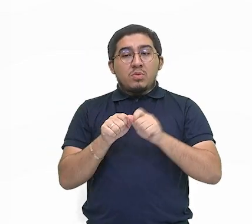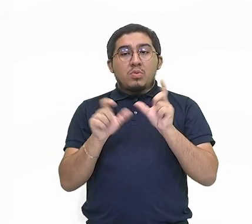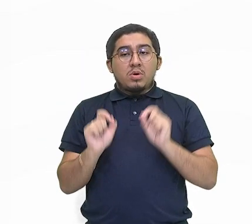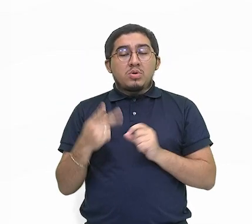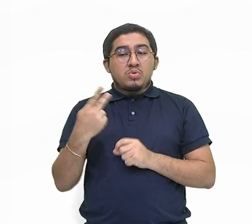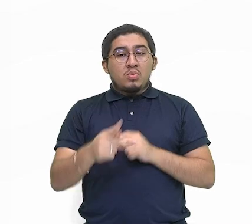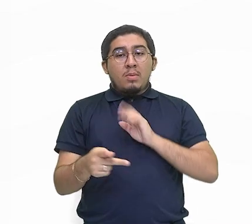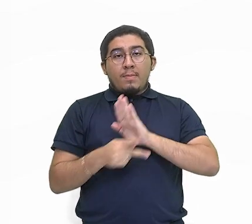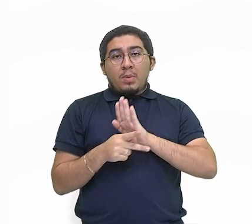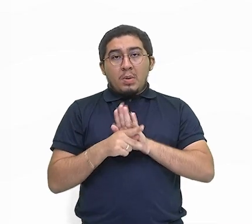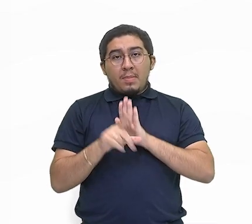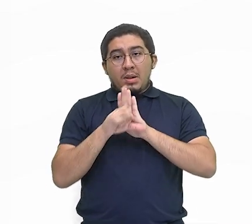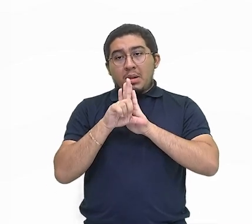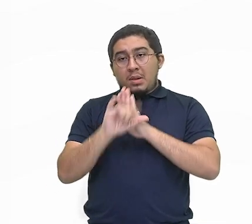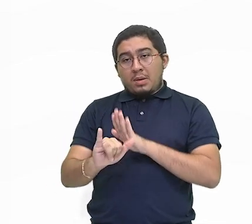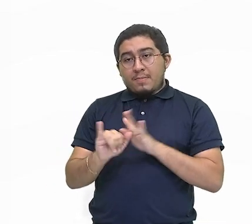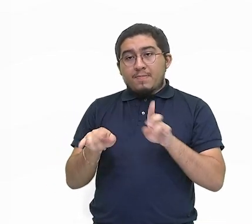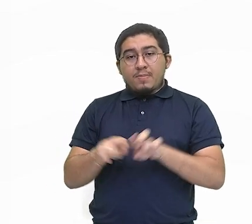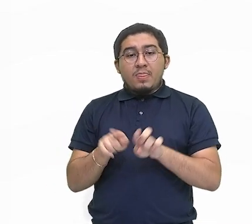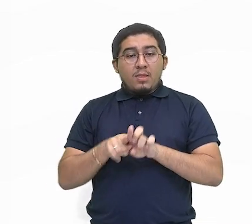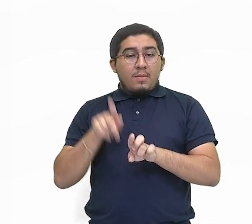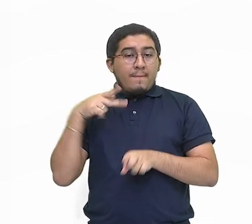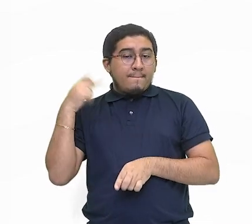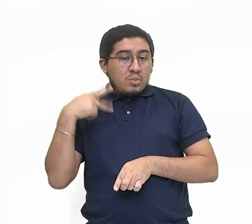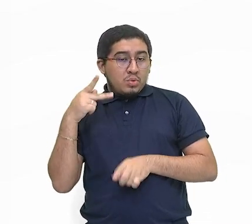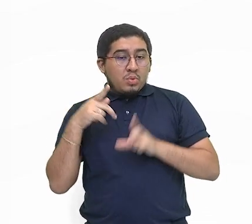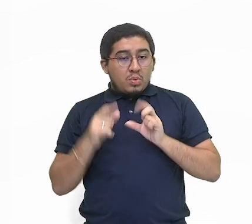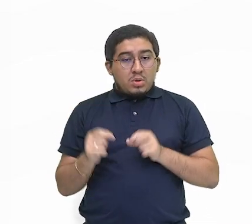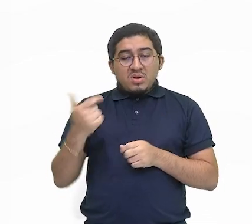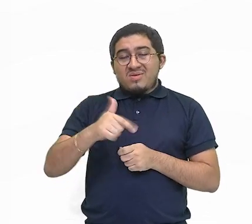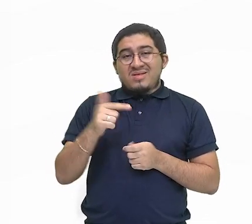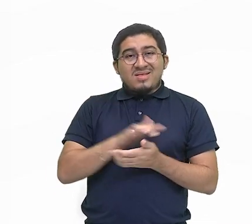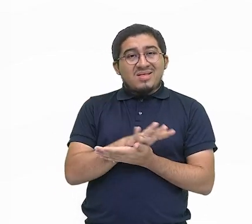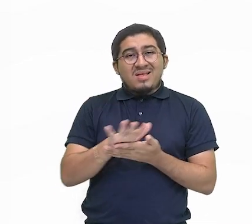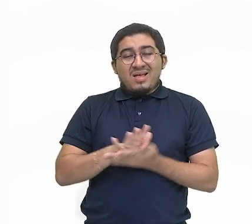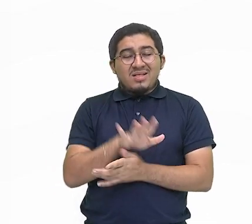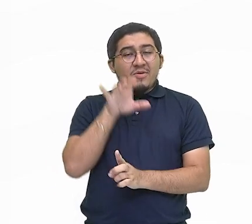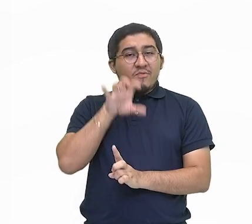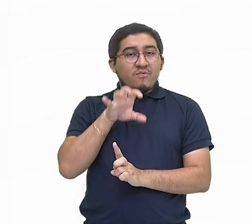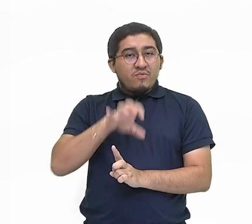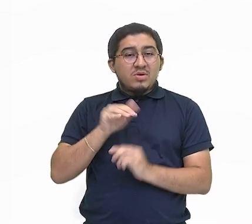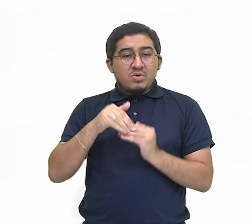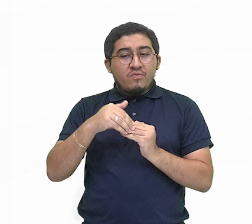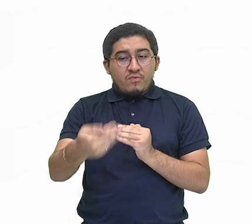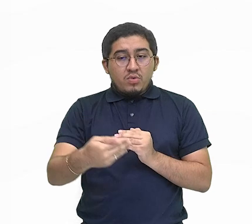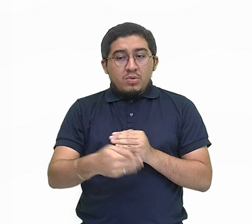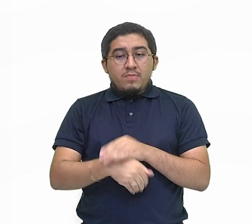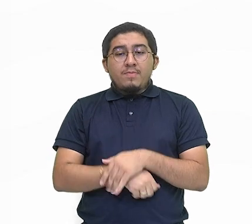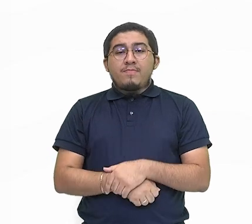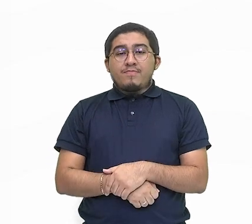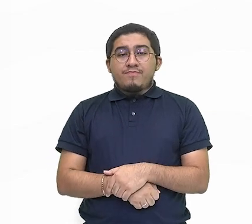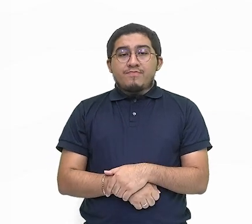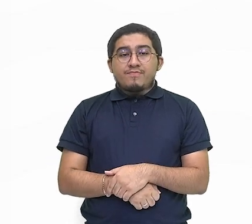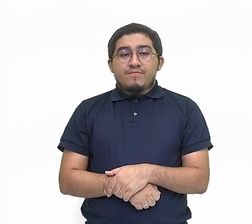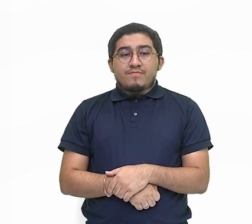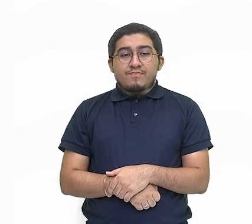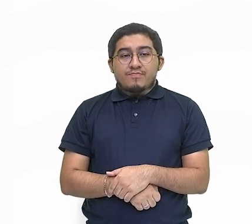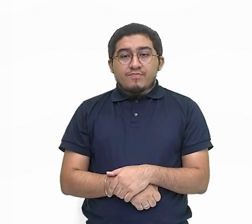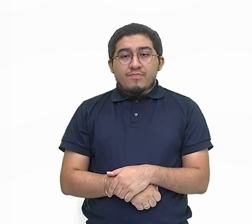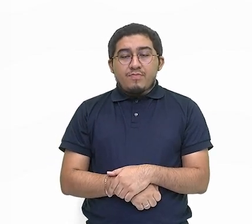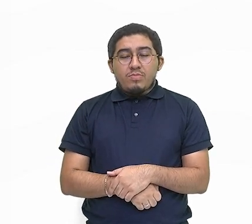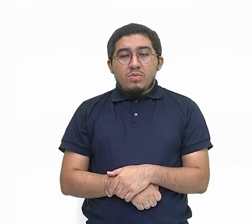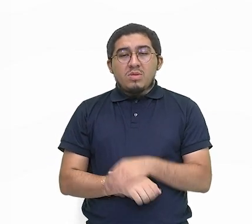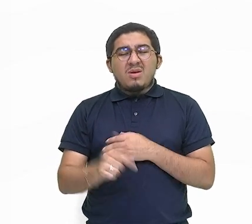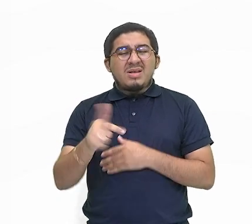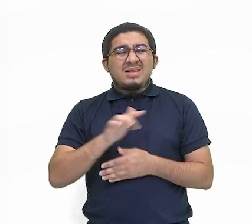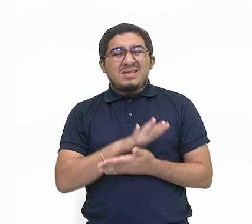suas próprias leis e políticas sem interferência externa. Isso mesmo, sem ninguém